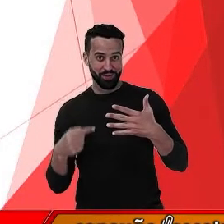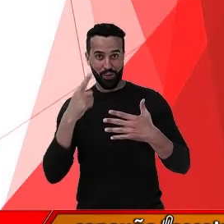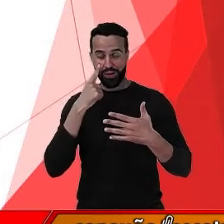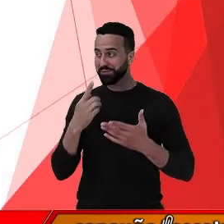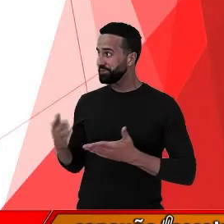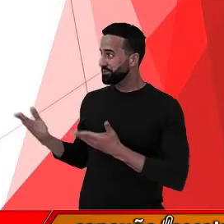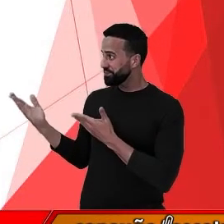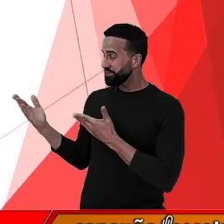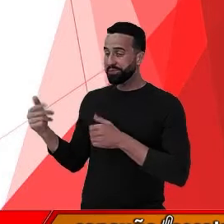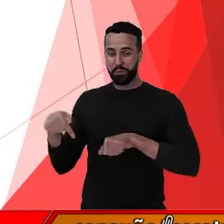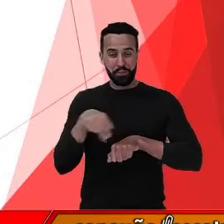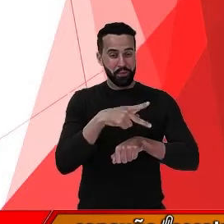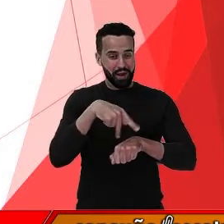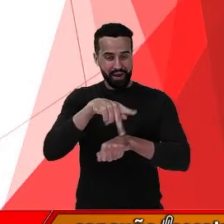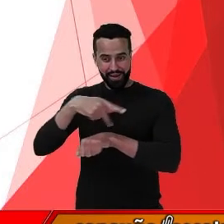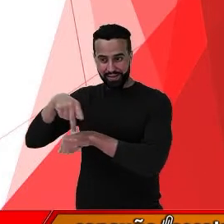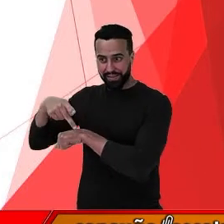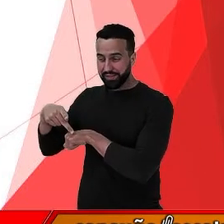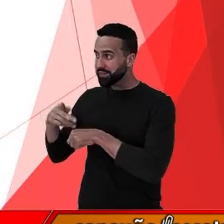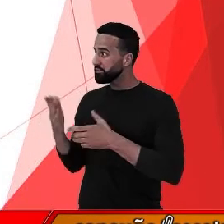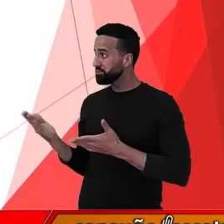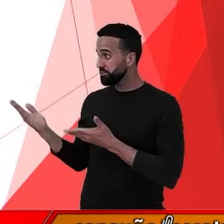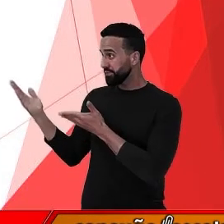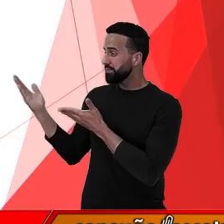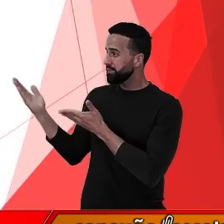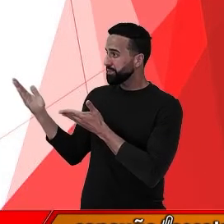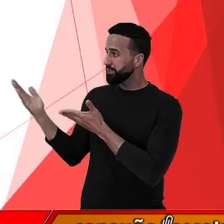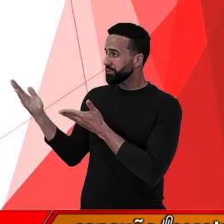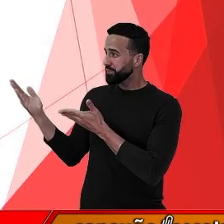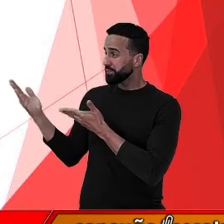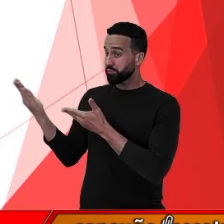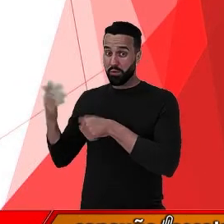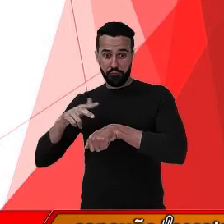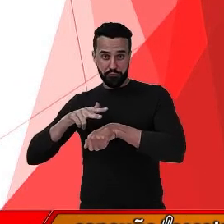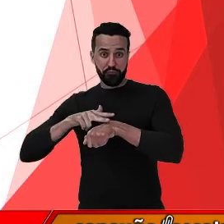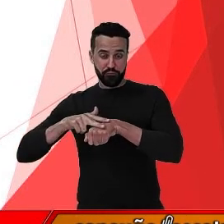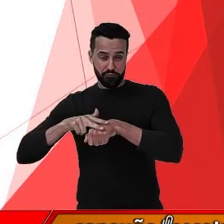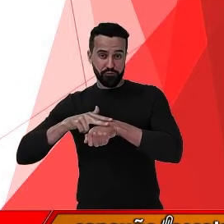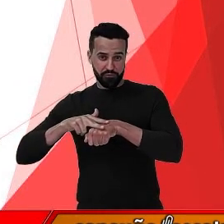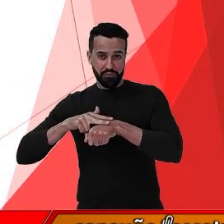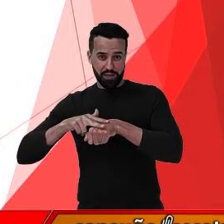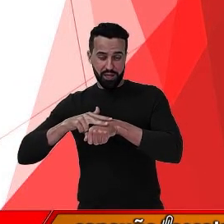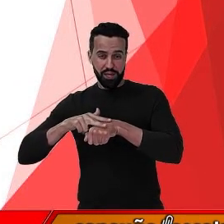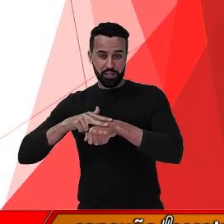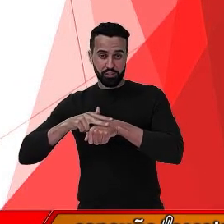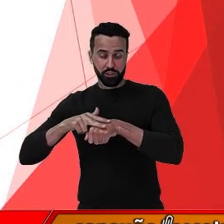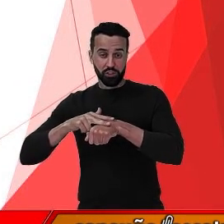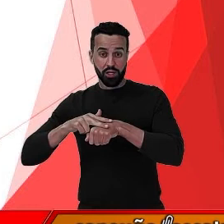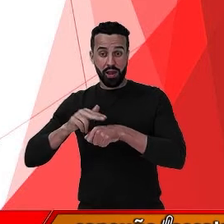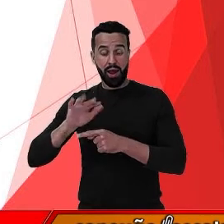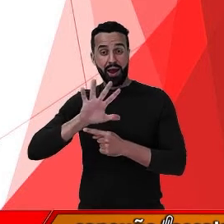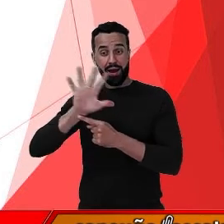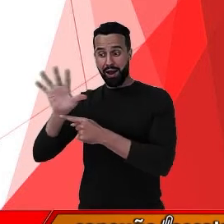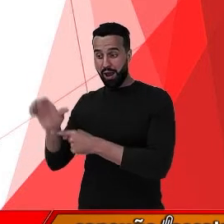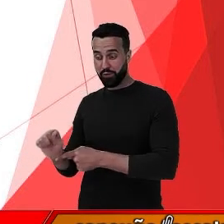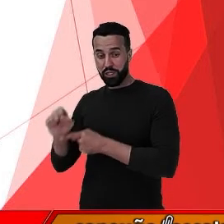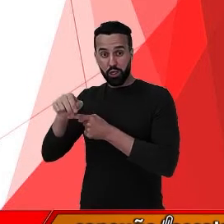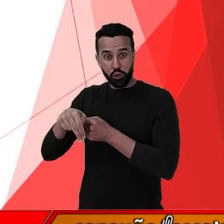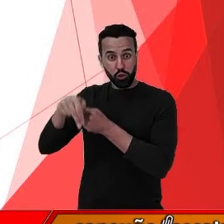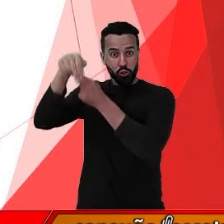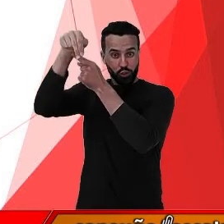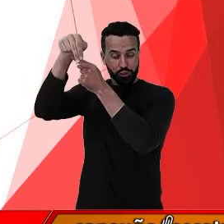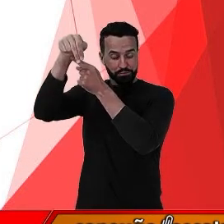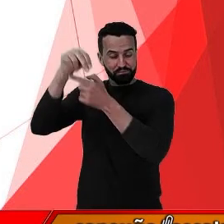Os países que estão assinalados em verde compõem a África do Norte e